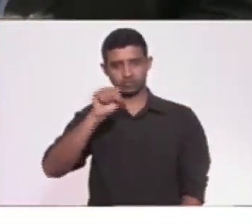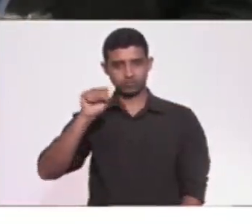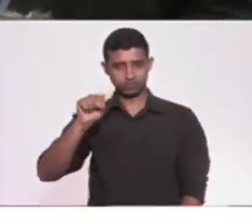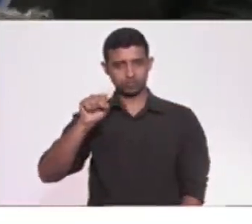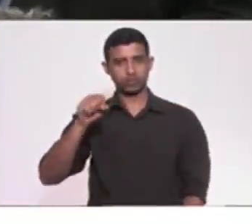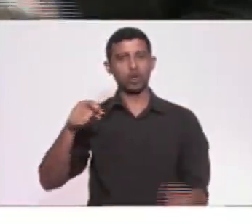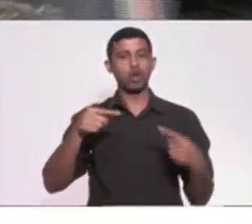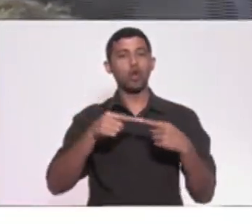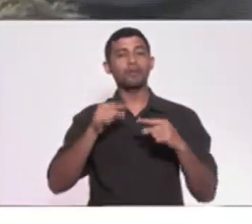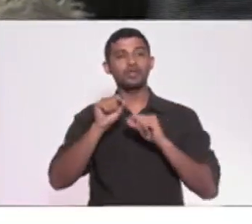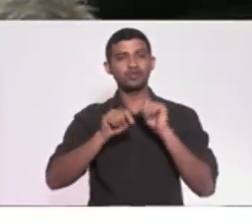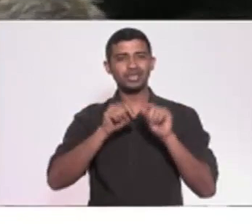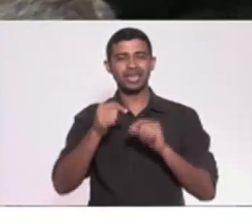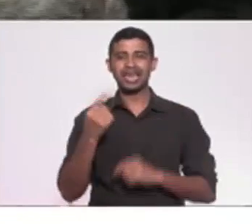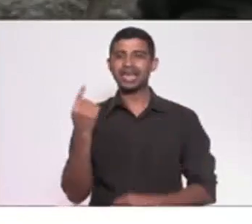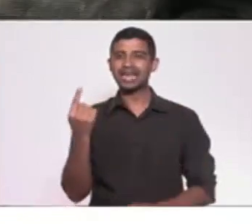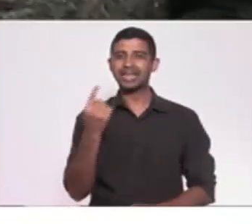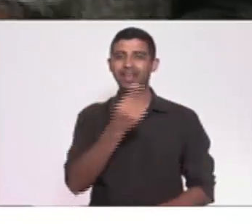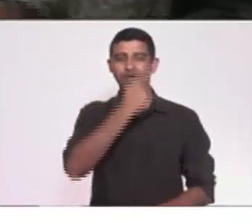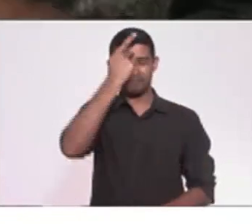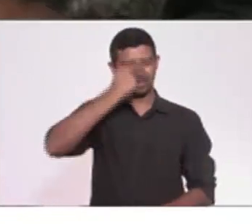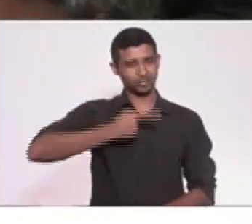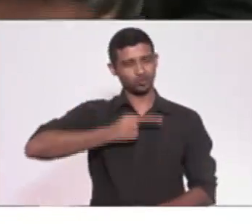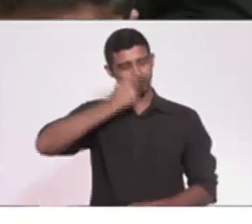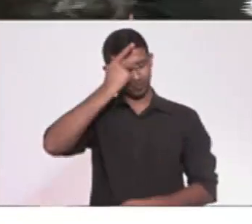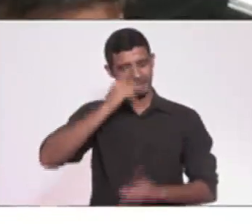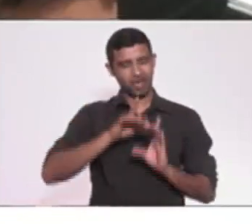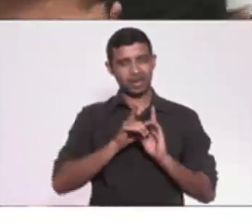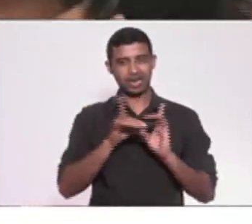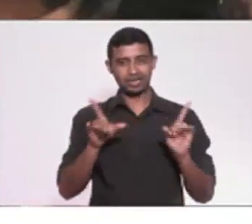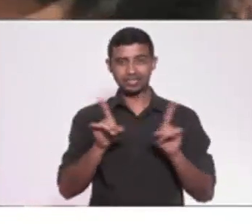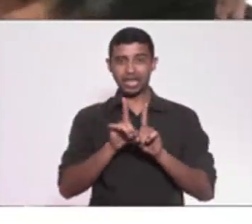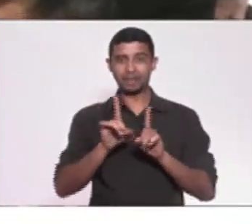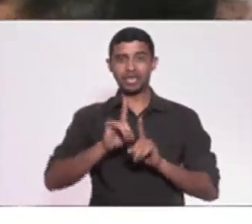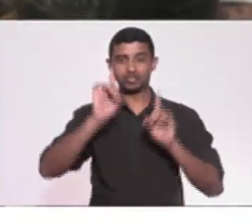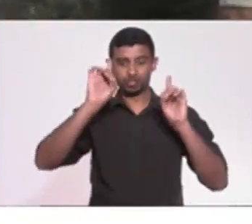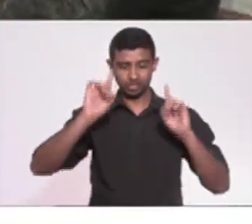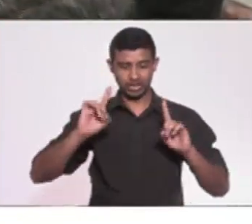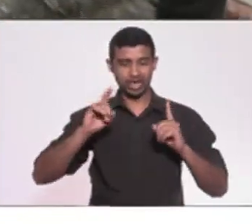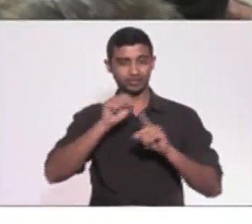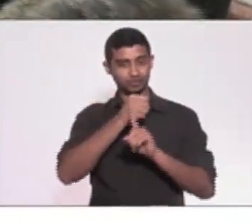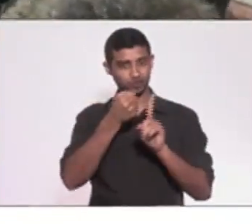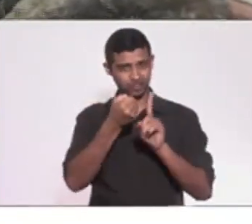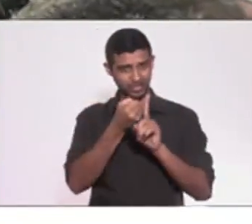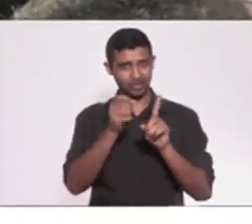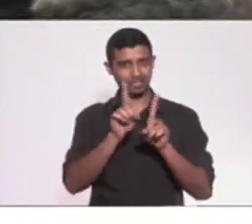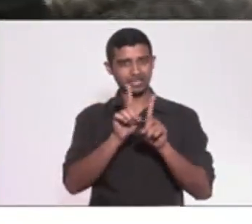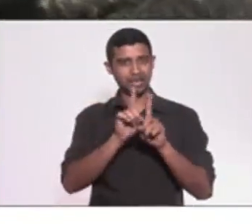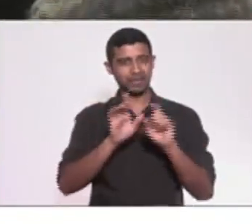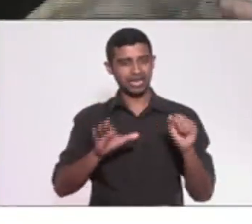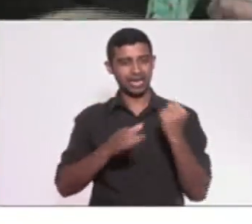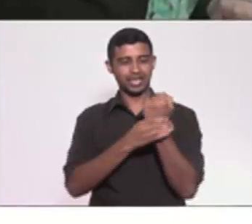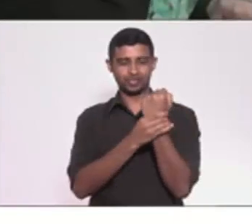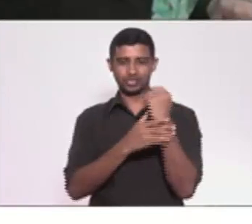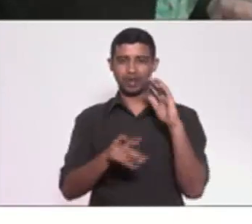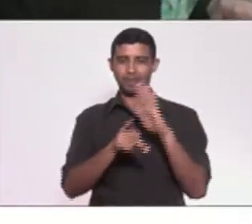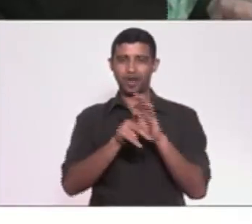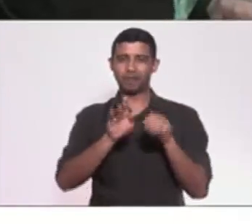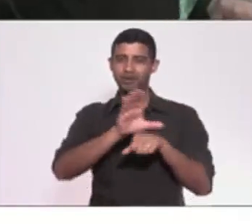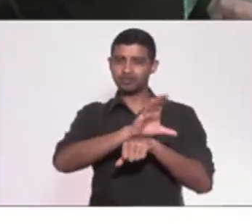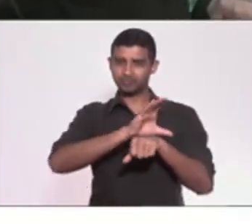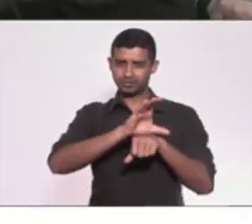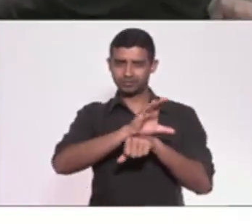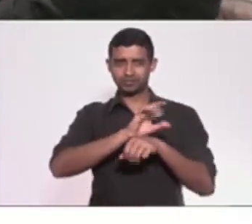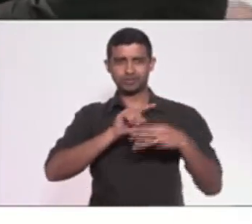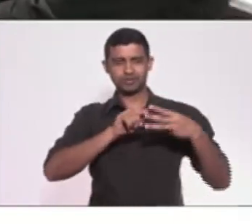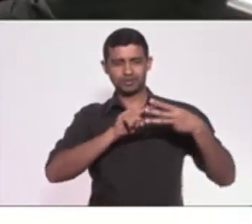as liberdades individuais, os direitos sociais e as garantias constitucionais. Esses